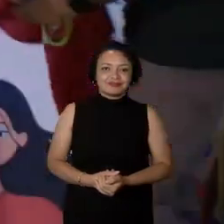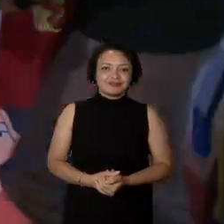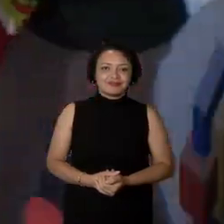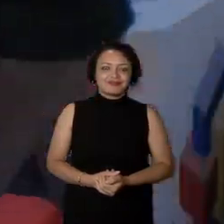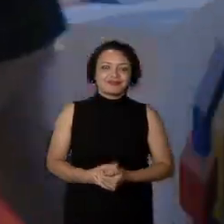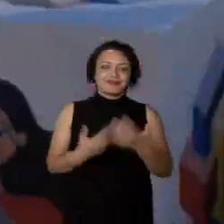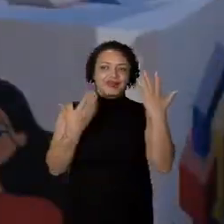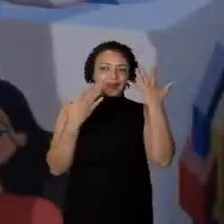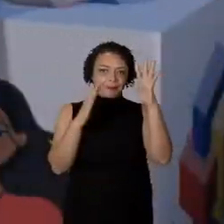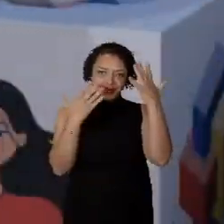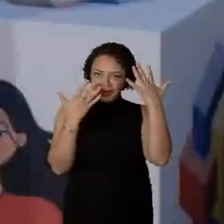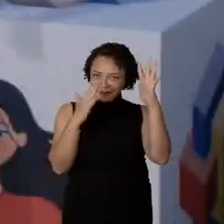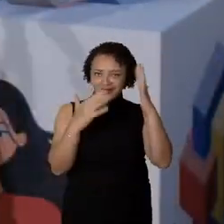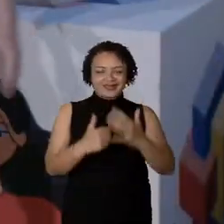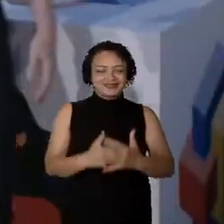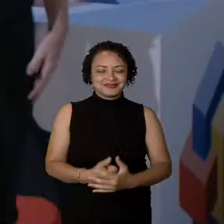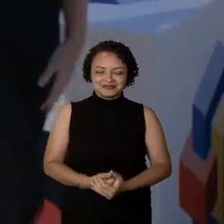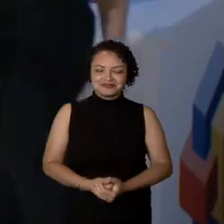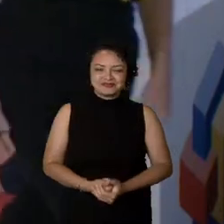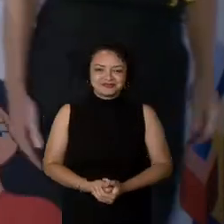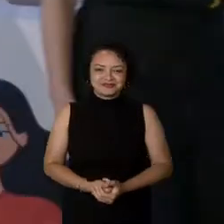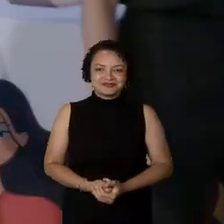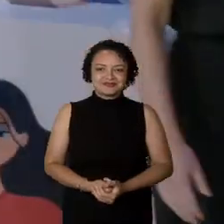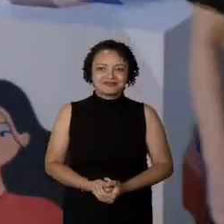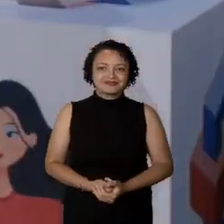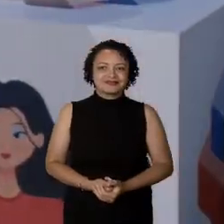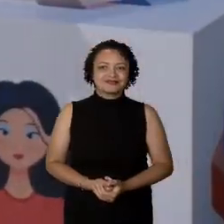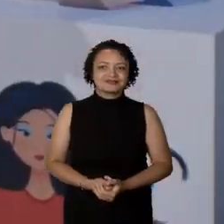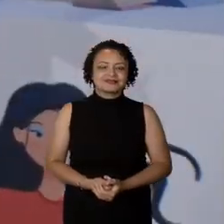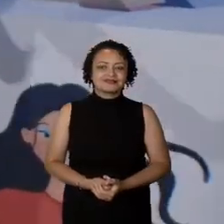Parabéns! Chegou a hora de realizar.